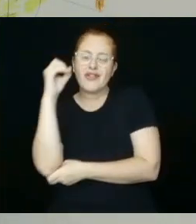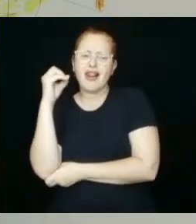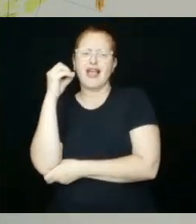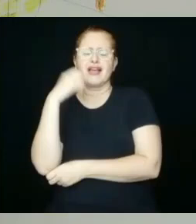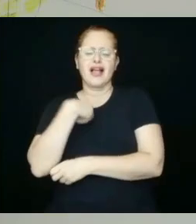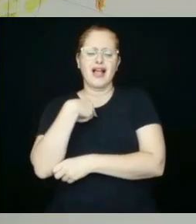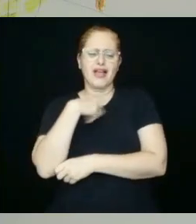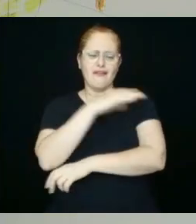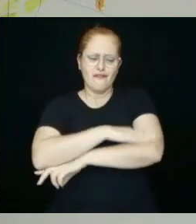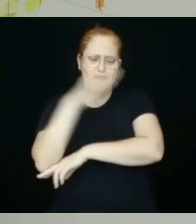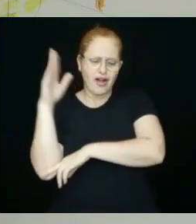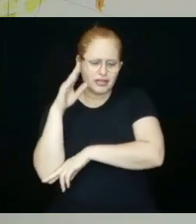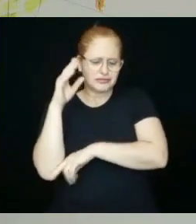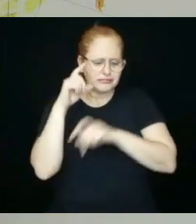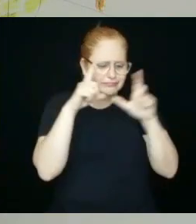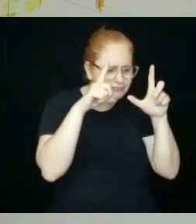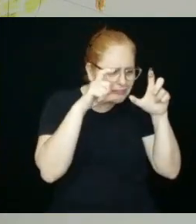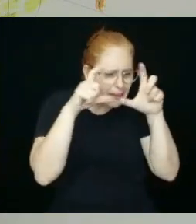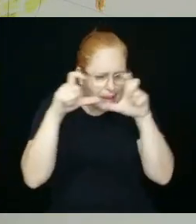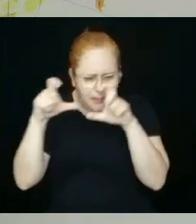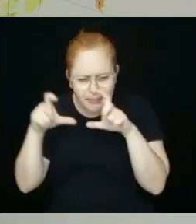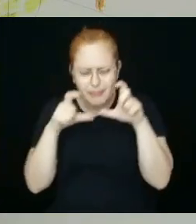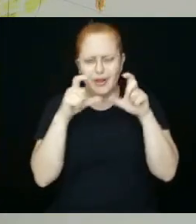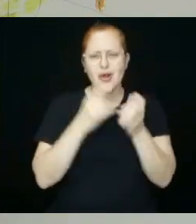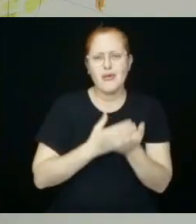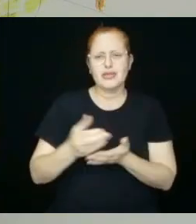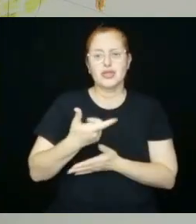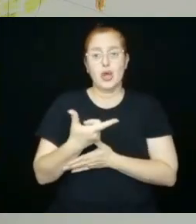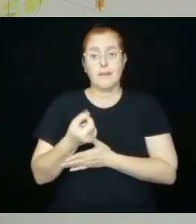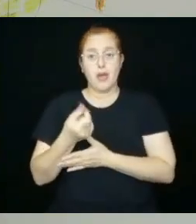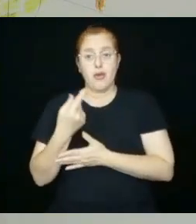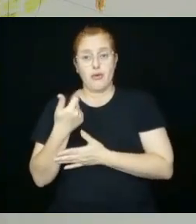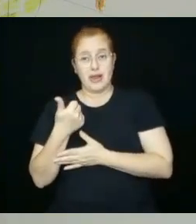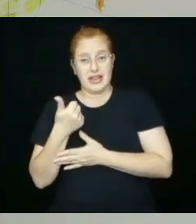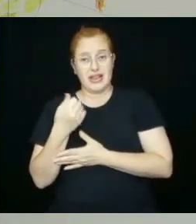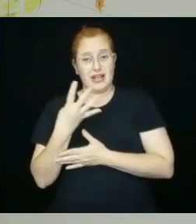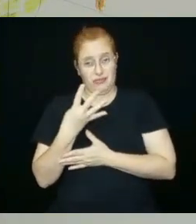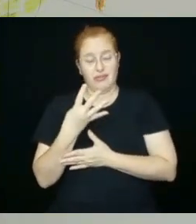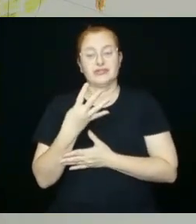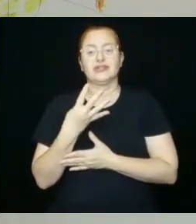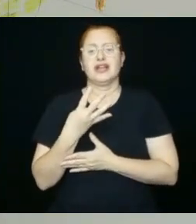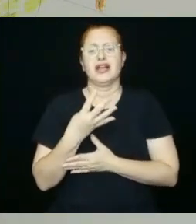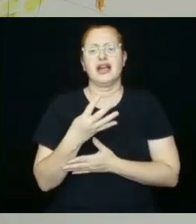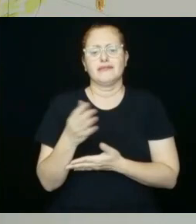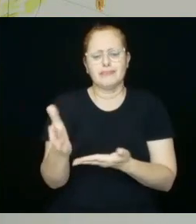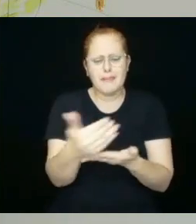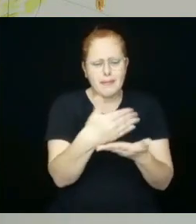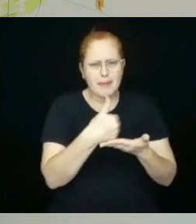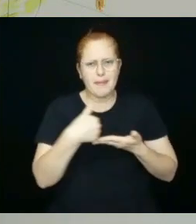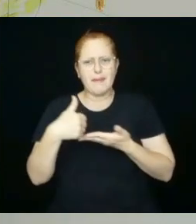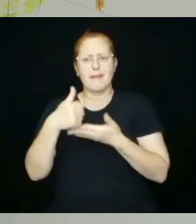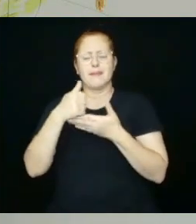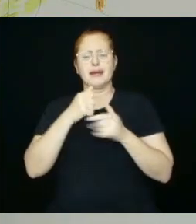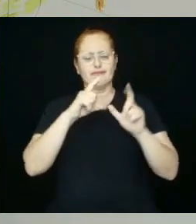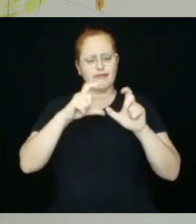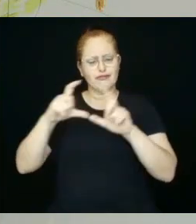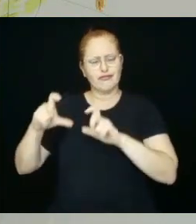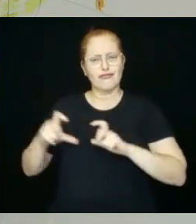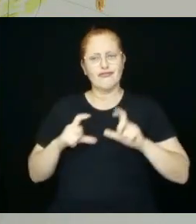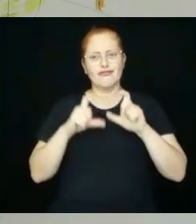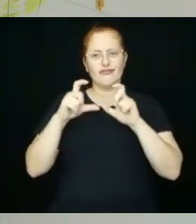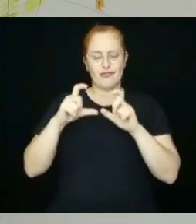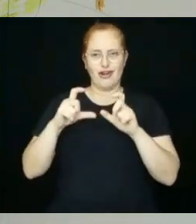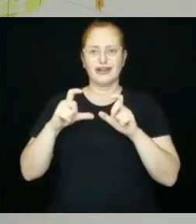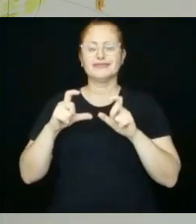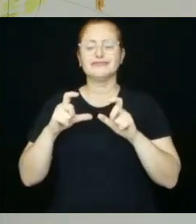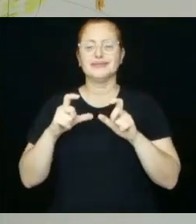da janela. Então comecei desde 2014 assim a juntar tantas imagens assim da janela do ateliê, do